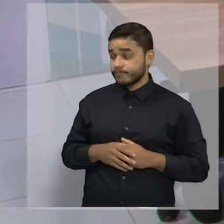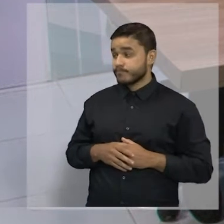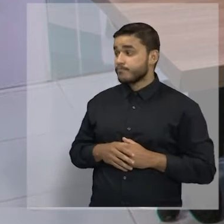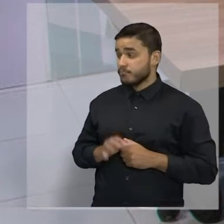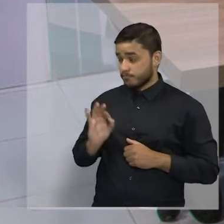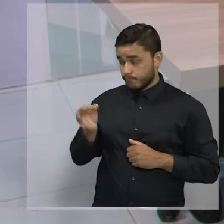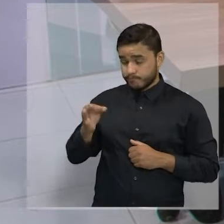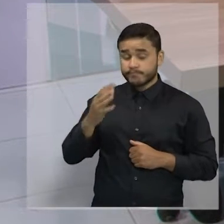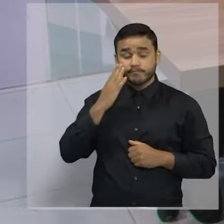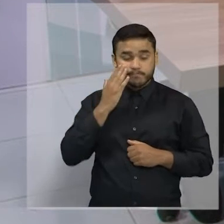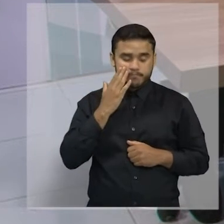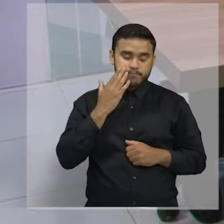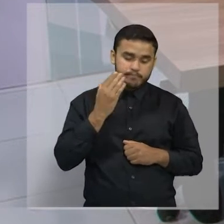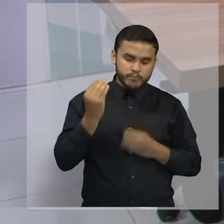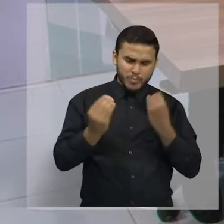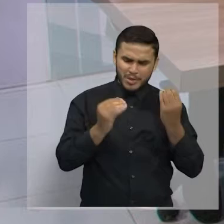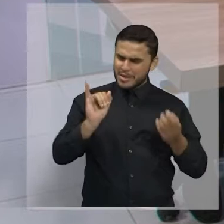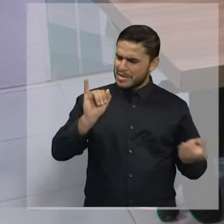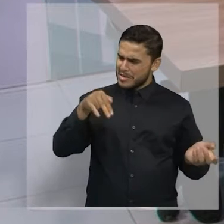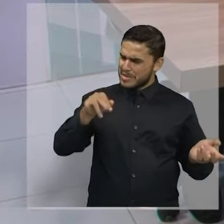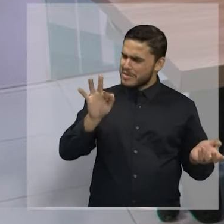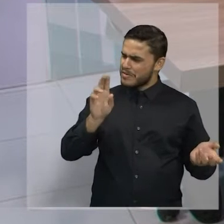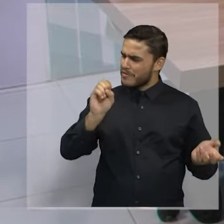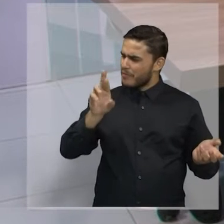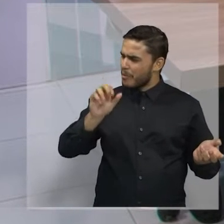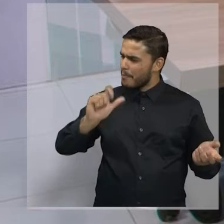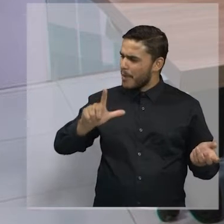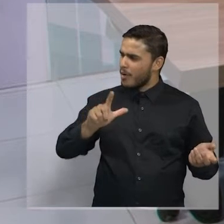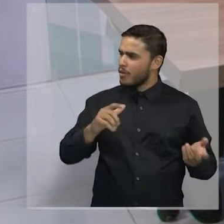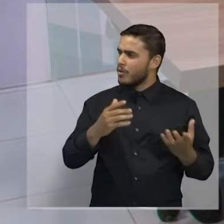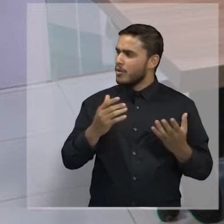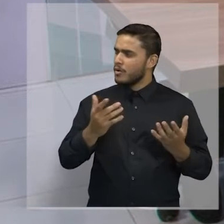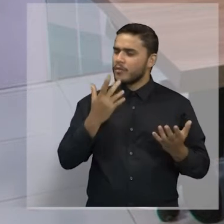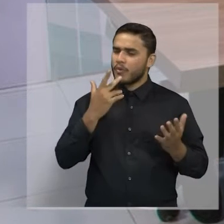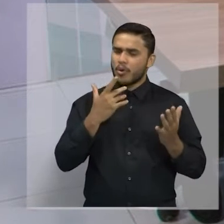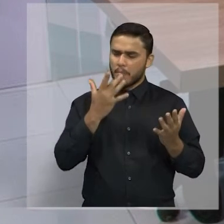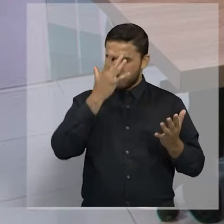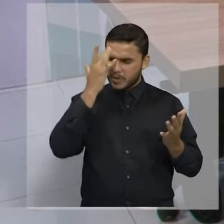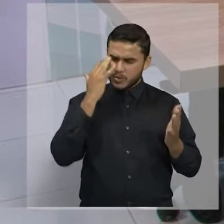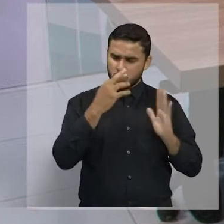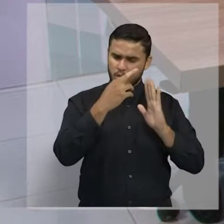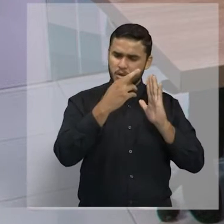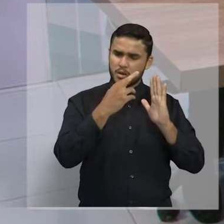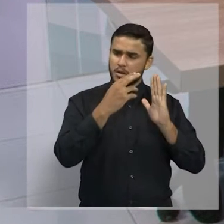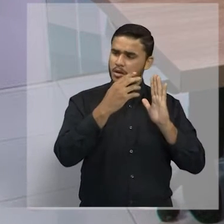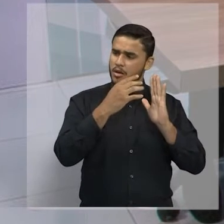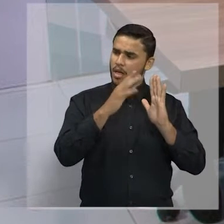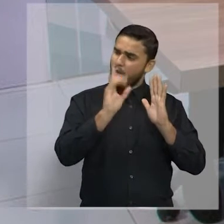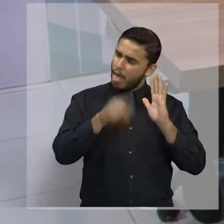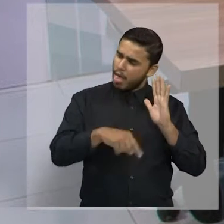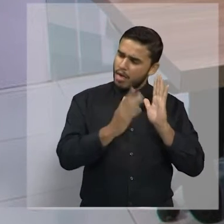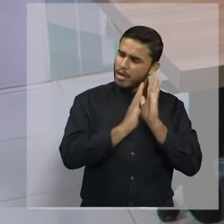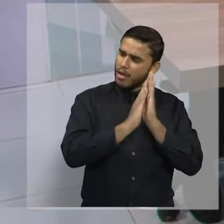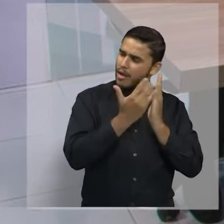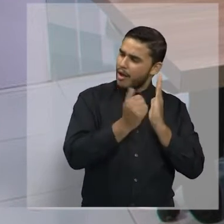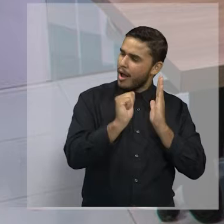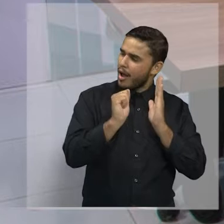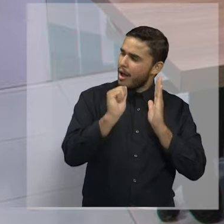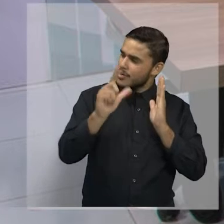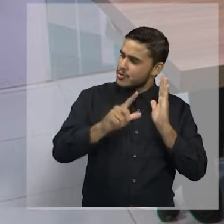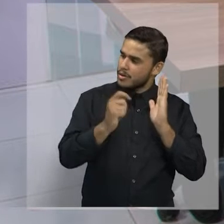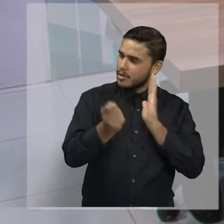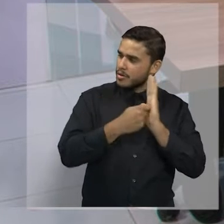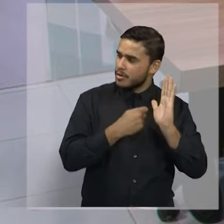chegamos a esse déficit? Por que é que o RGPS e o RPPS apresentam esse déficit e a tendência é crescente? Essa é a